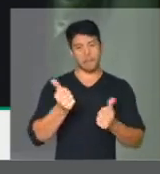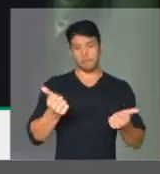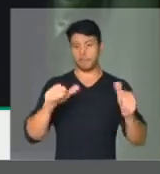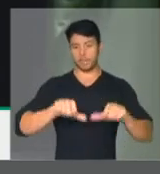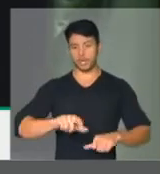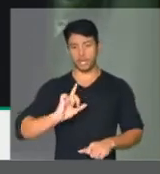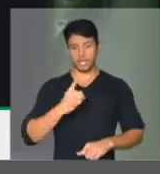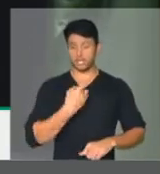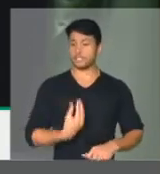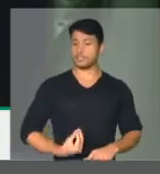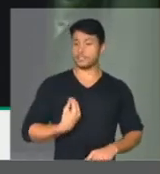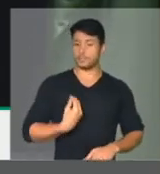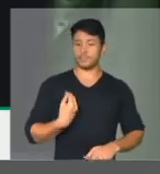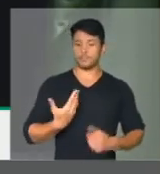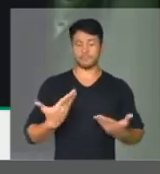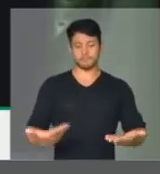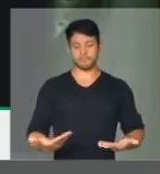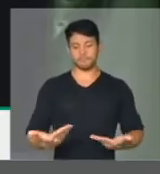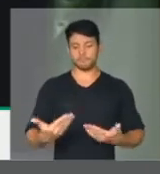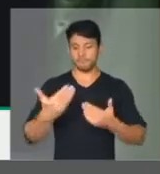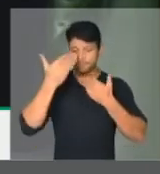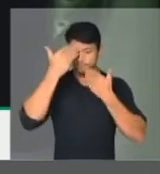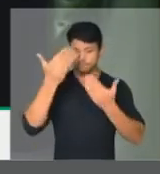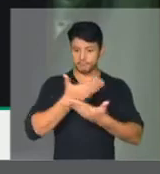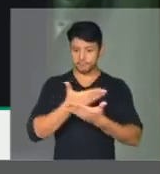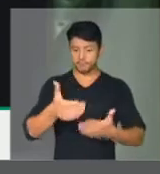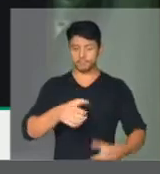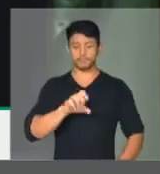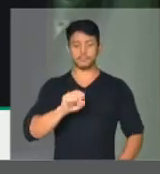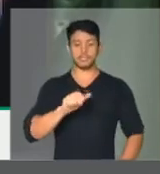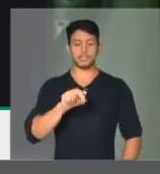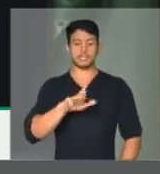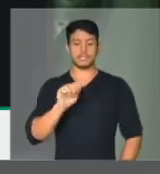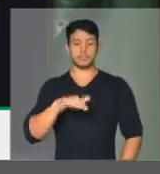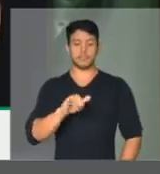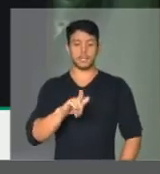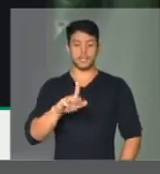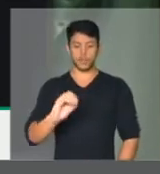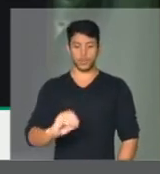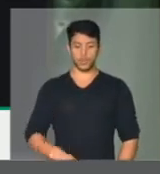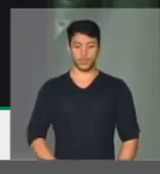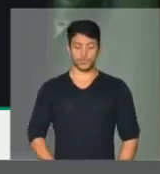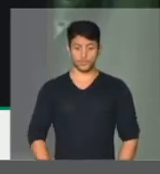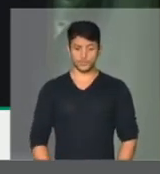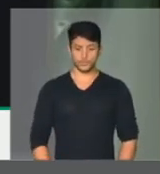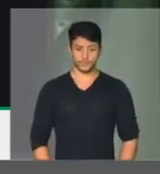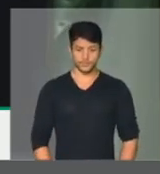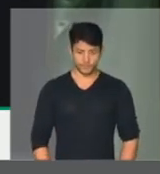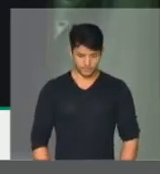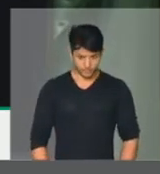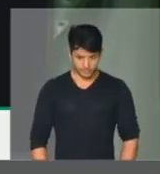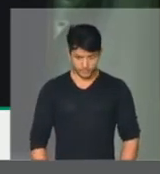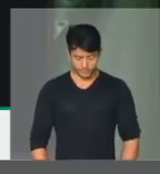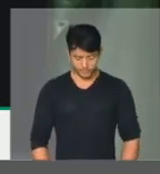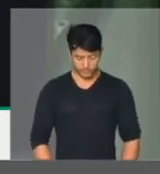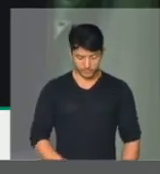vivendo. Deixo esse plenário com a reflexão de Saramago. Muito obrigado, senhor presidente. Muito obrigado, Pernambuco. Muito